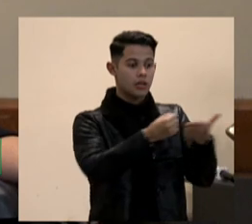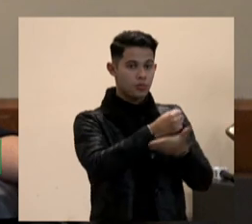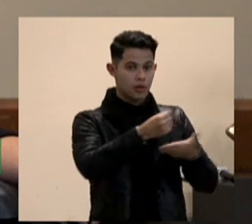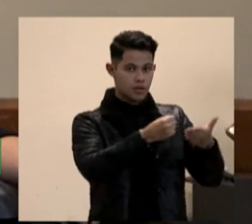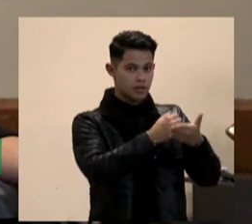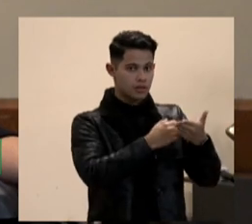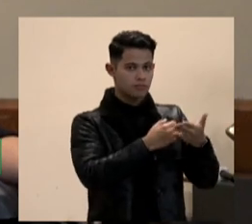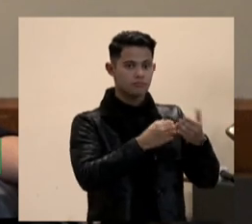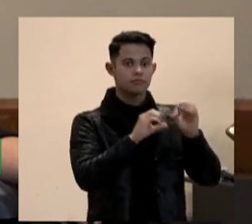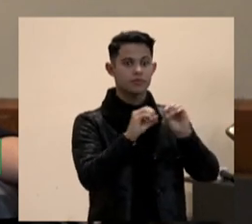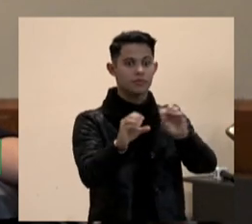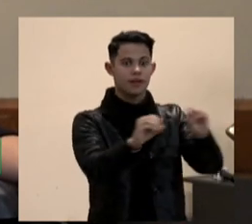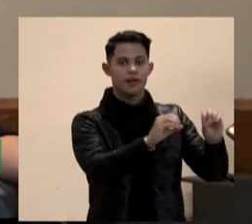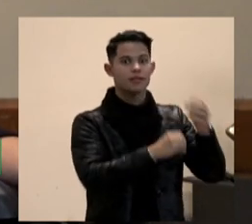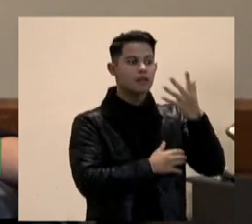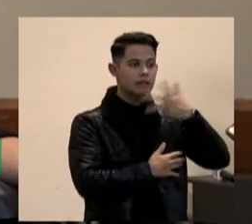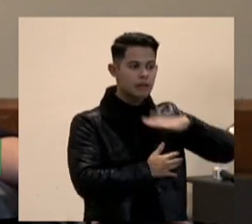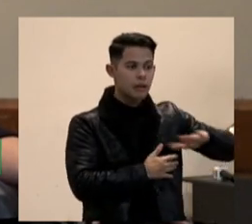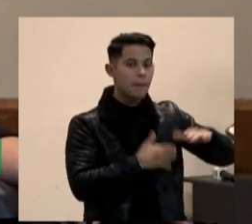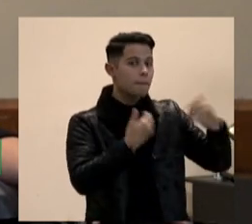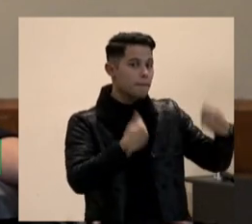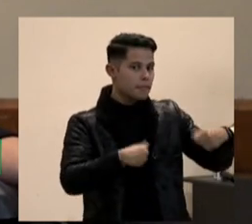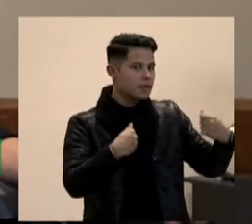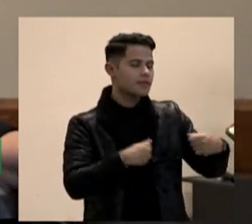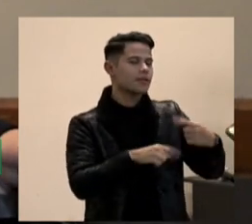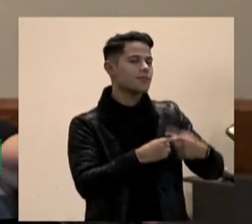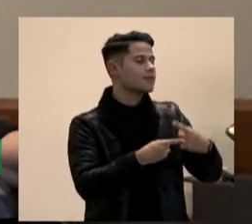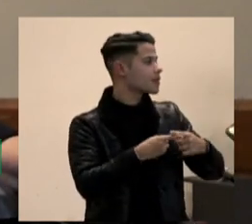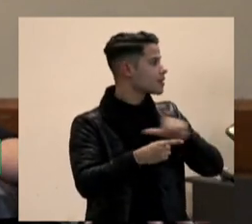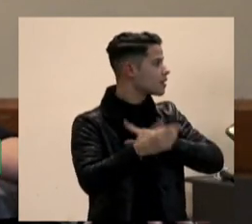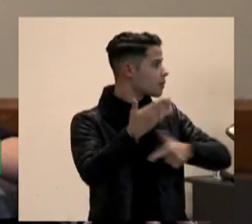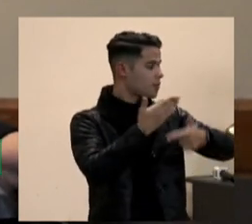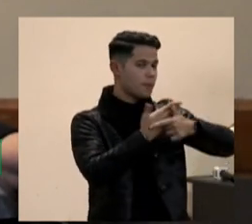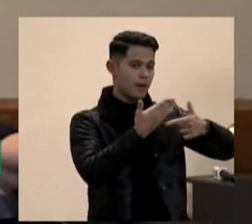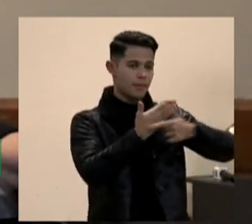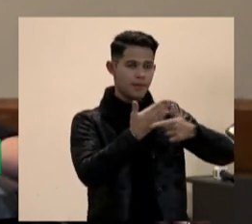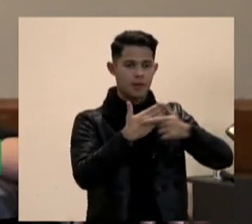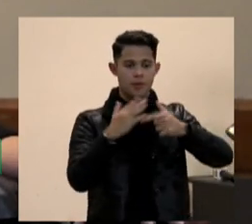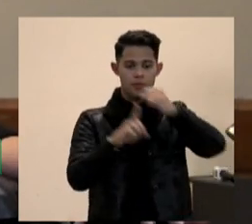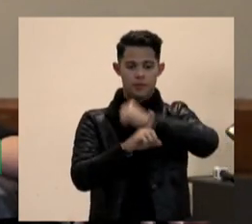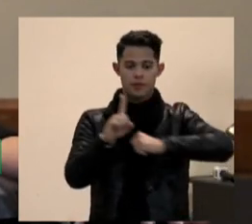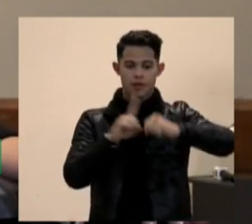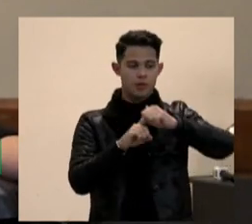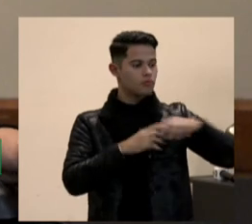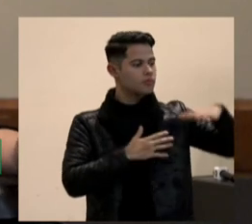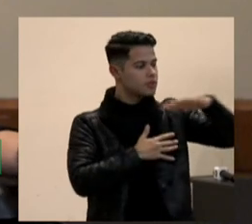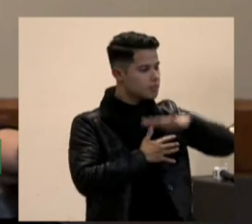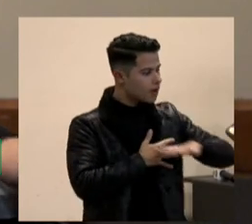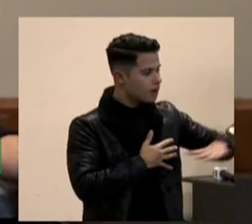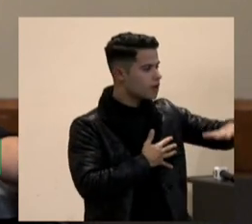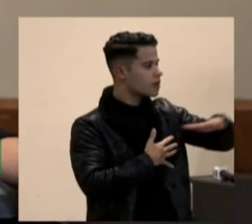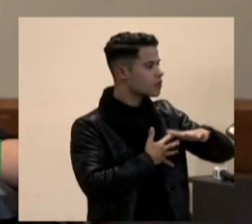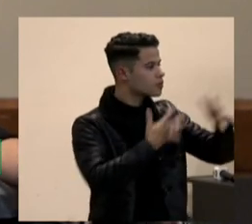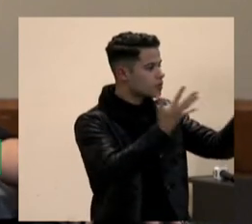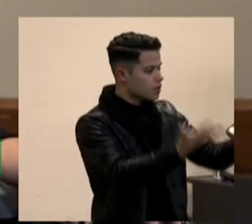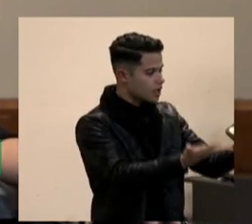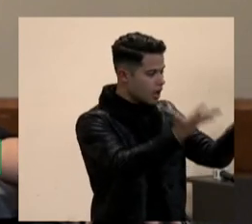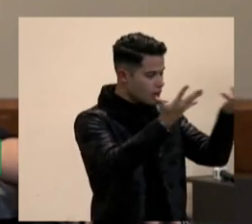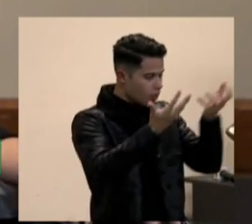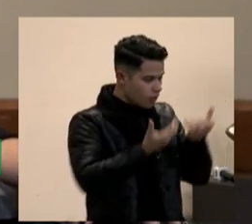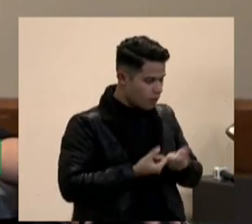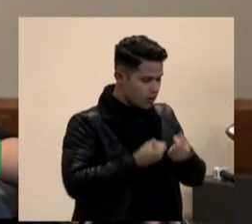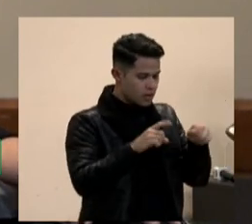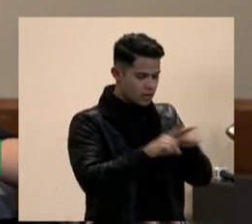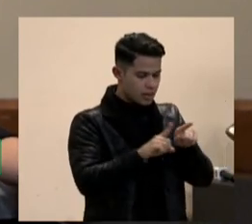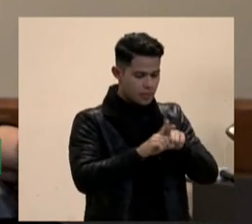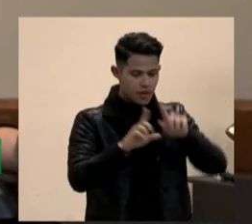ela tem que ser reconhecida a partir da sua função social, né, como esse espaço que acolhe e educa as crianças e compartilha essa educação